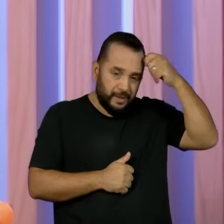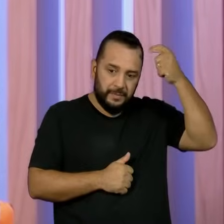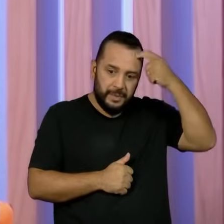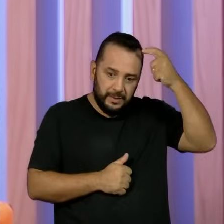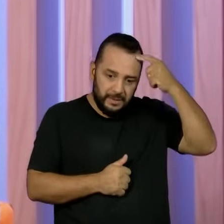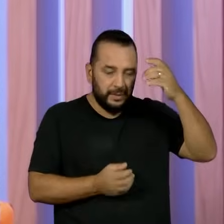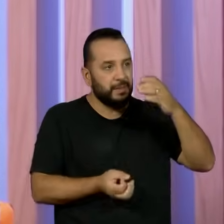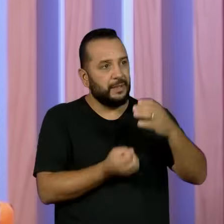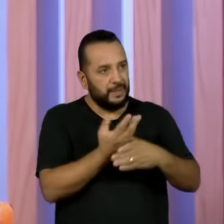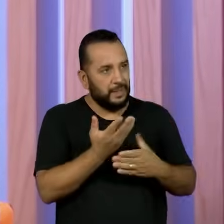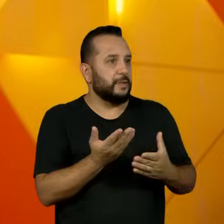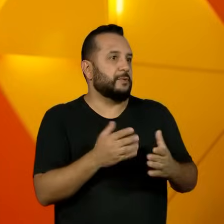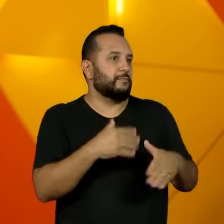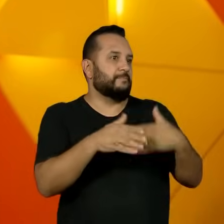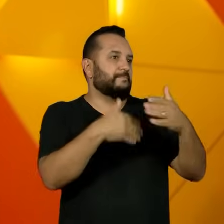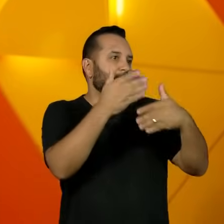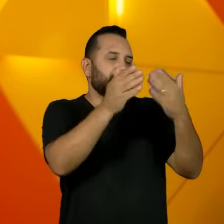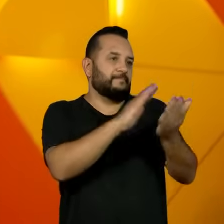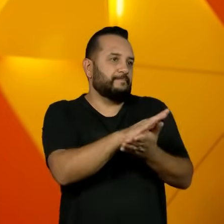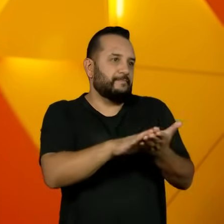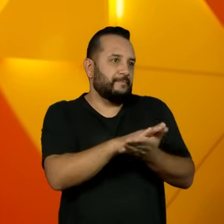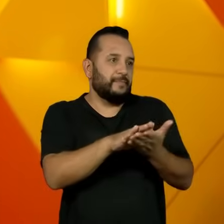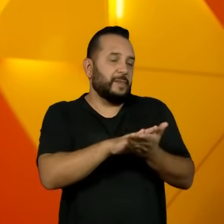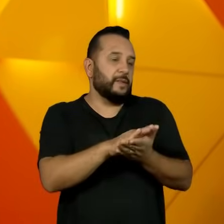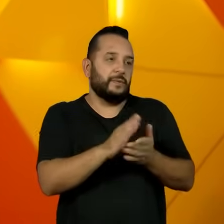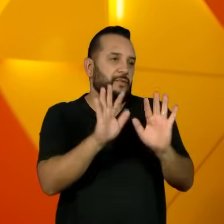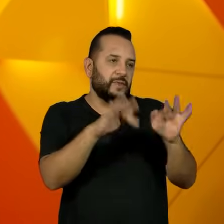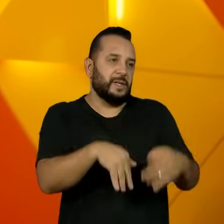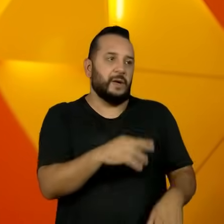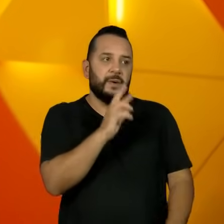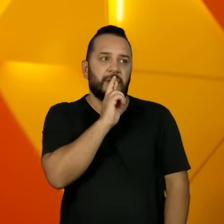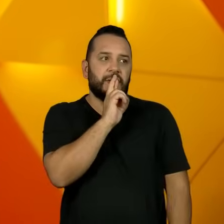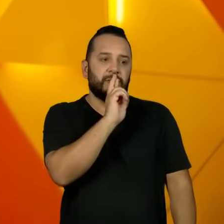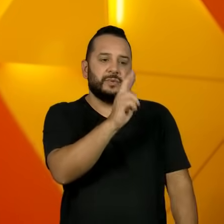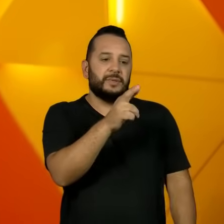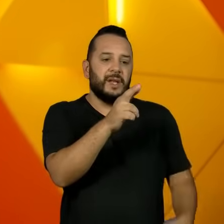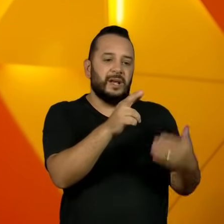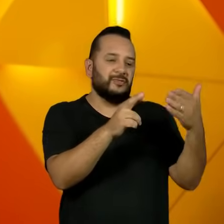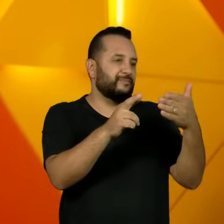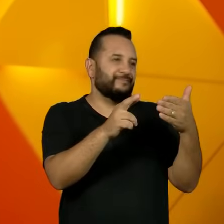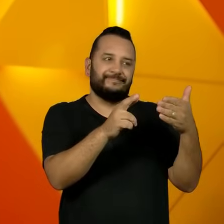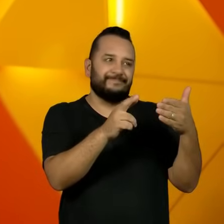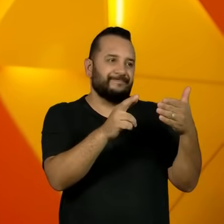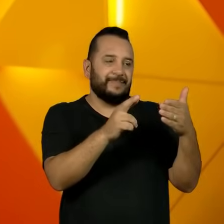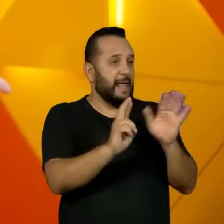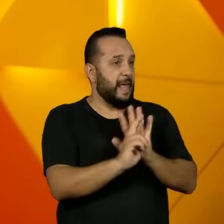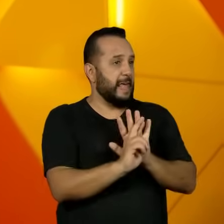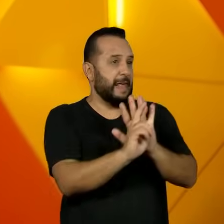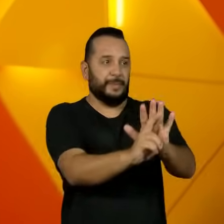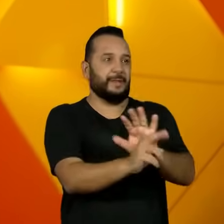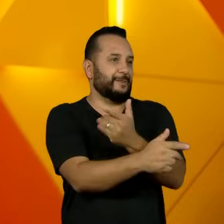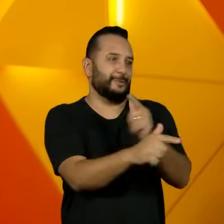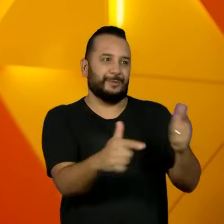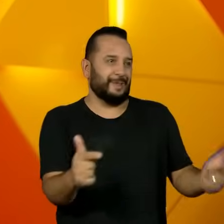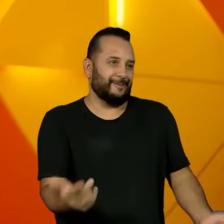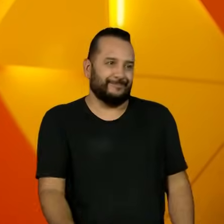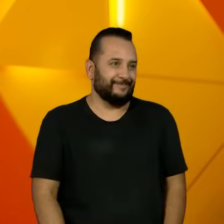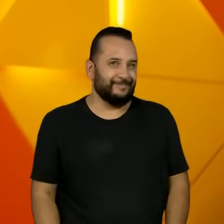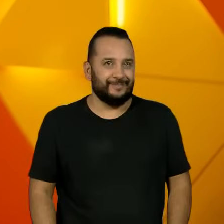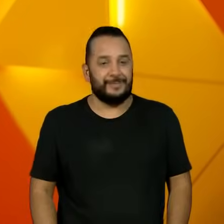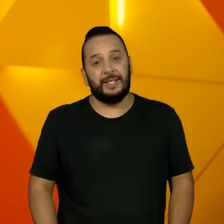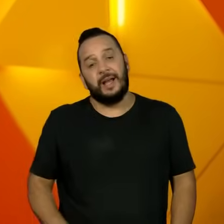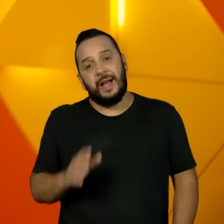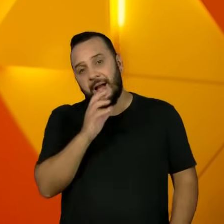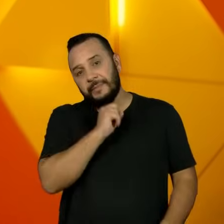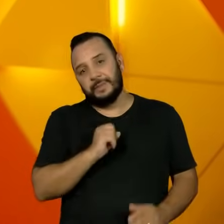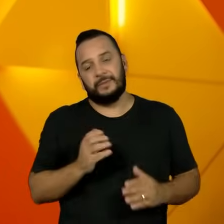criando, desenvolvendo, muito provavelmente no final o resultado não será representativo. Bora que chegou a hora de